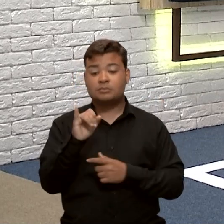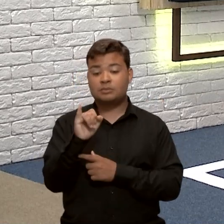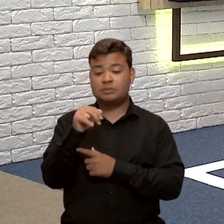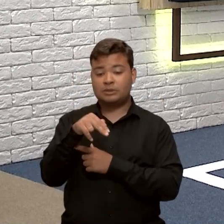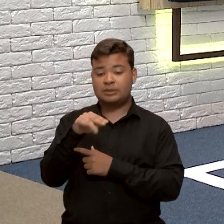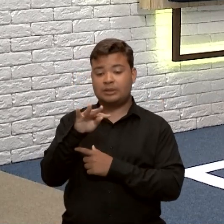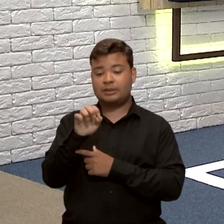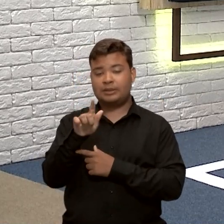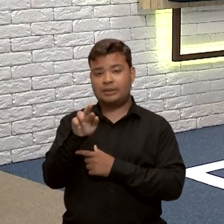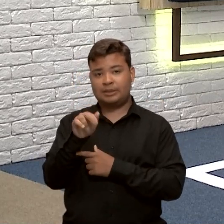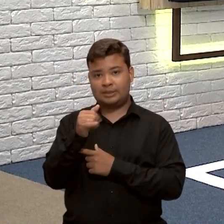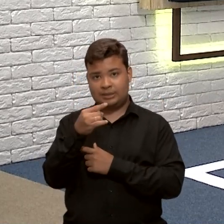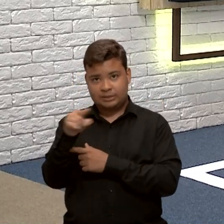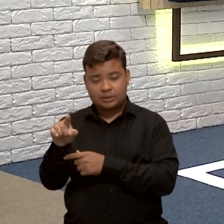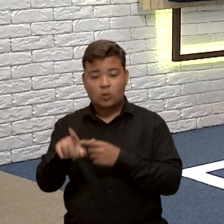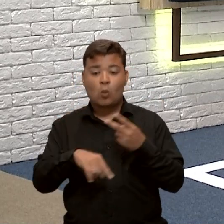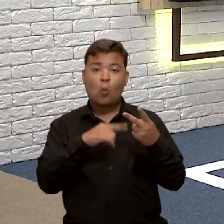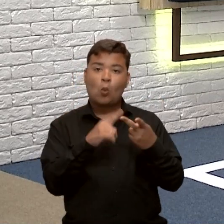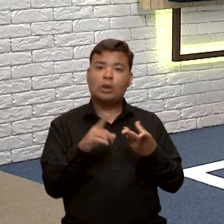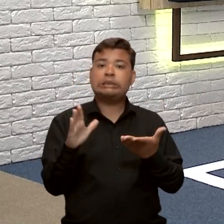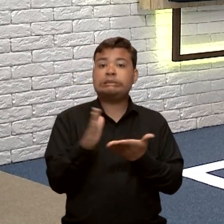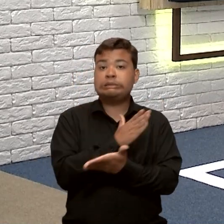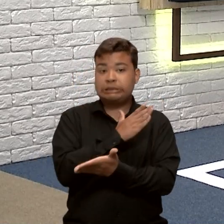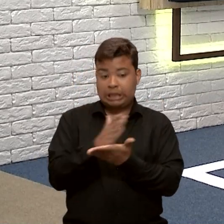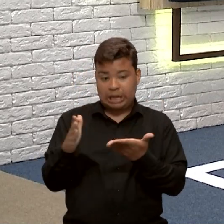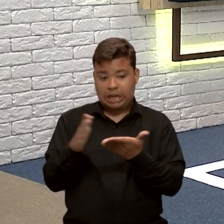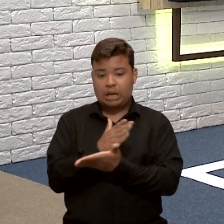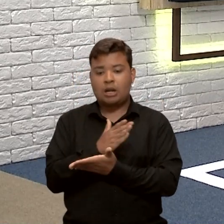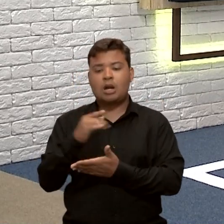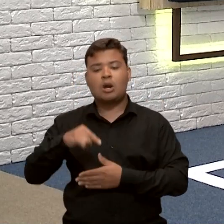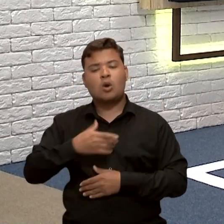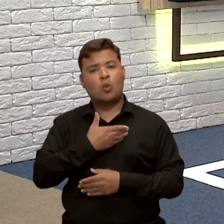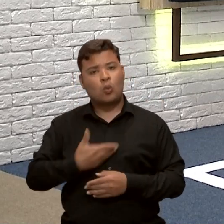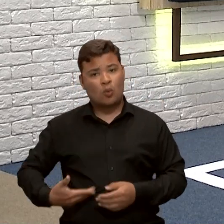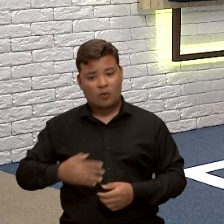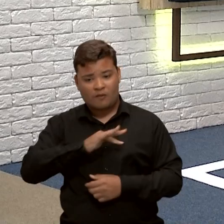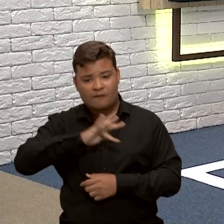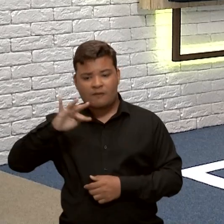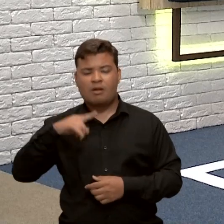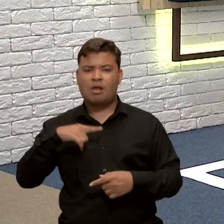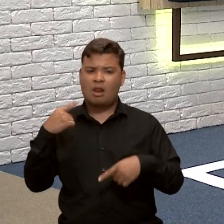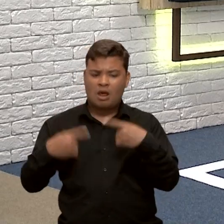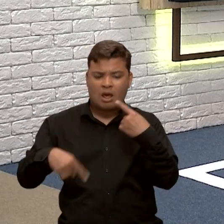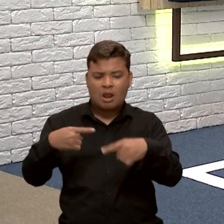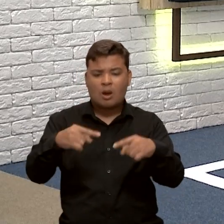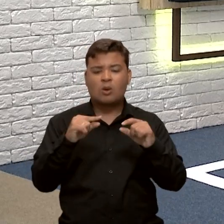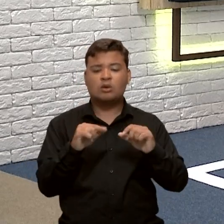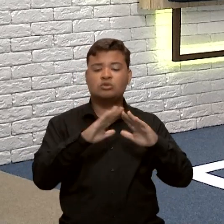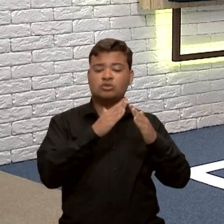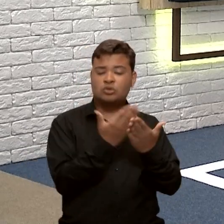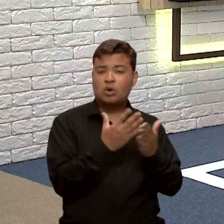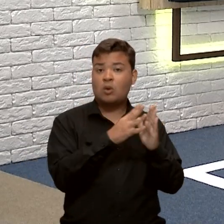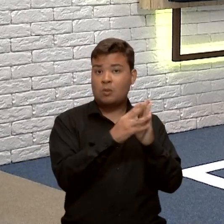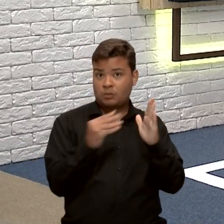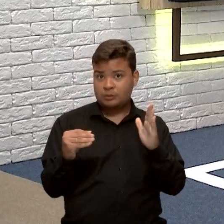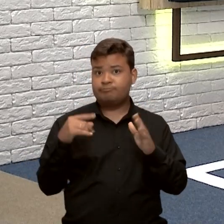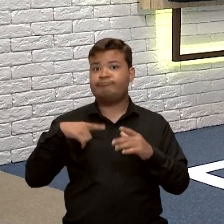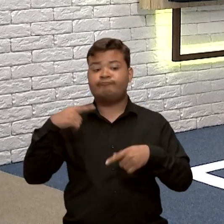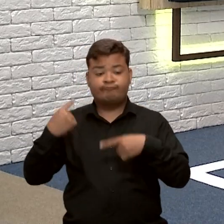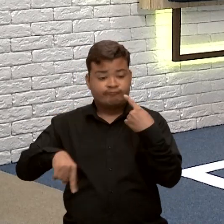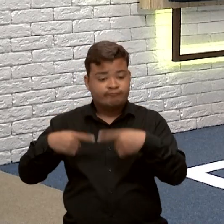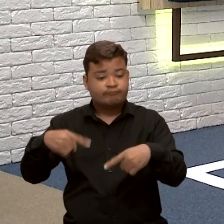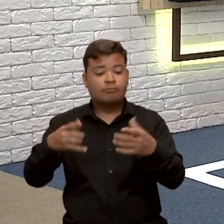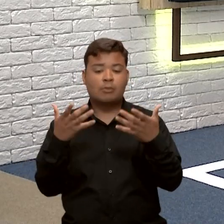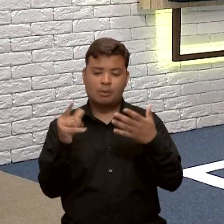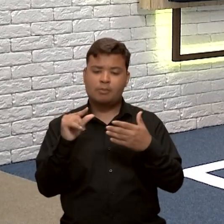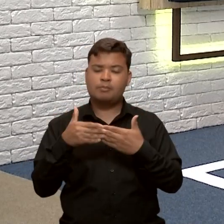ou segregação, que até se discutiu, né, no atual governo federal, uma alteração das escolas em relação a isso. Queria discutir um pouco mais com você